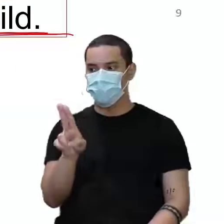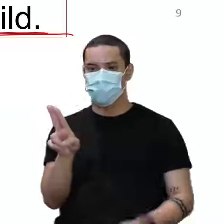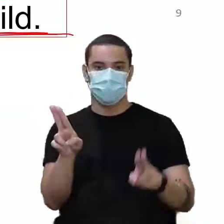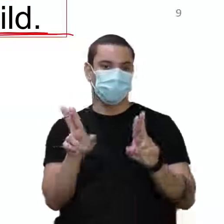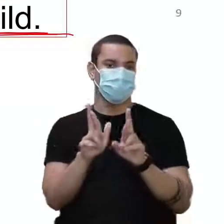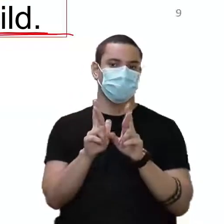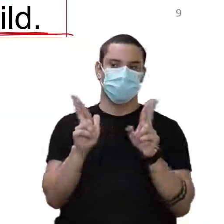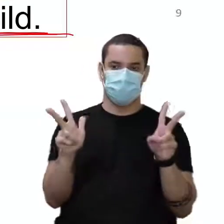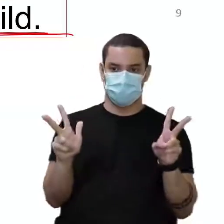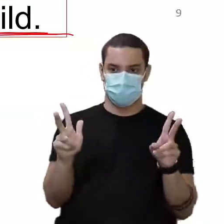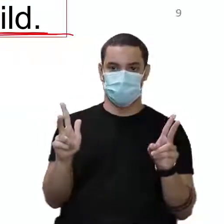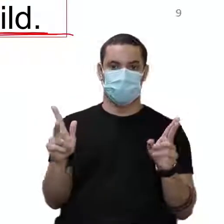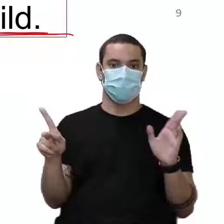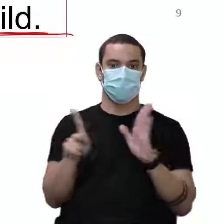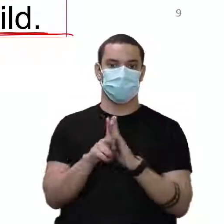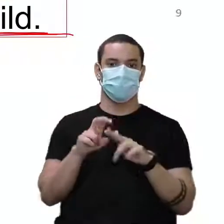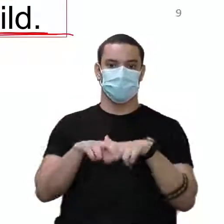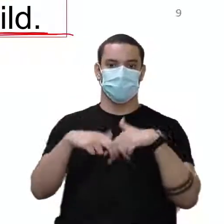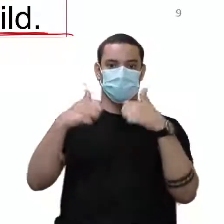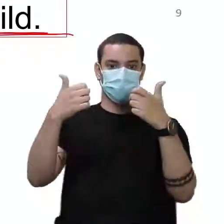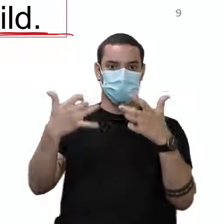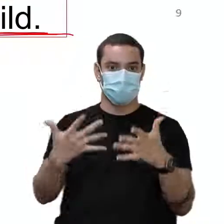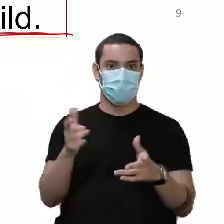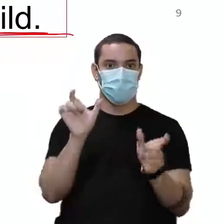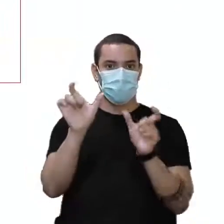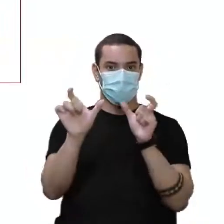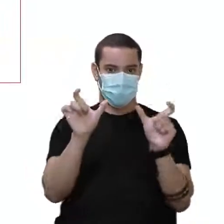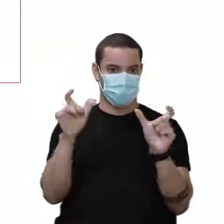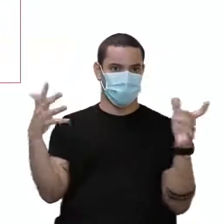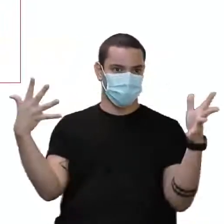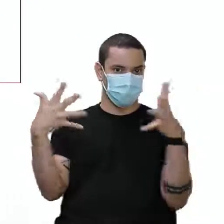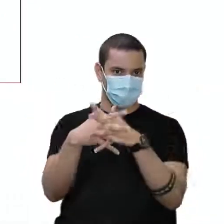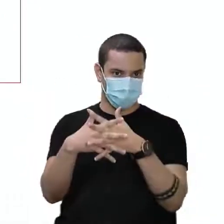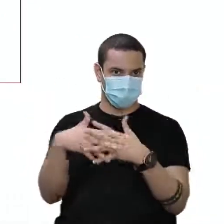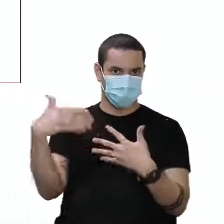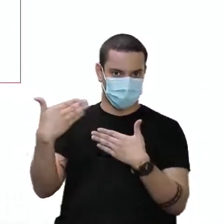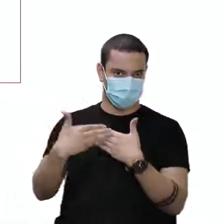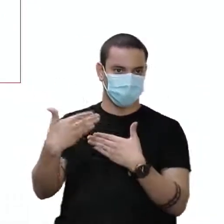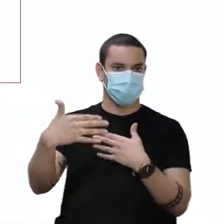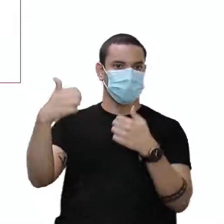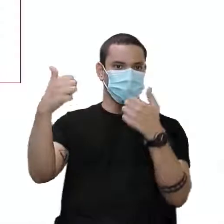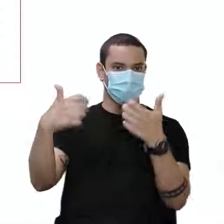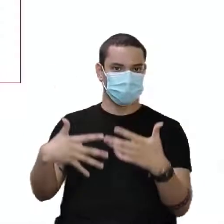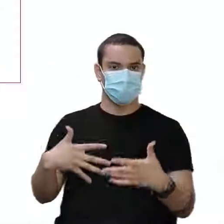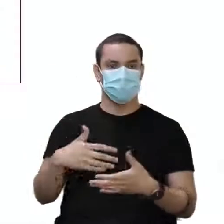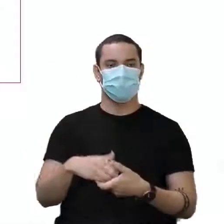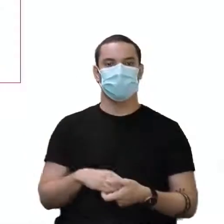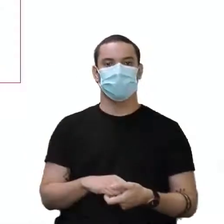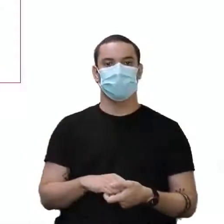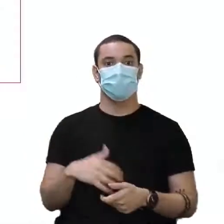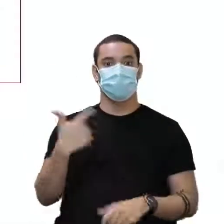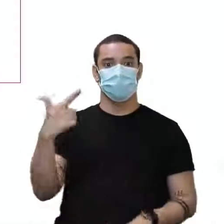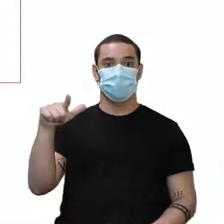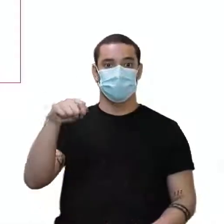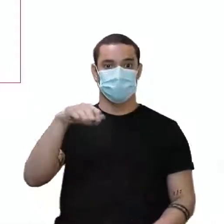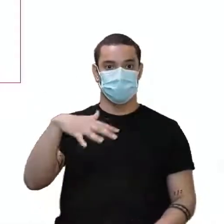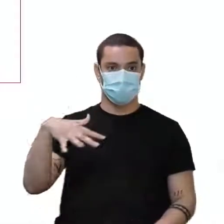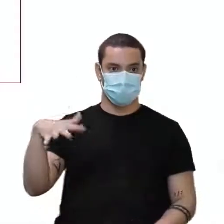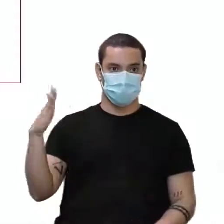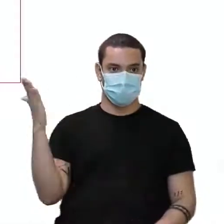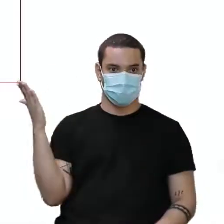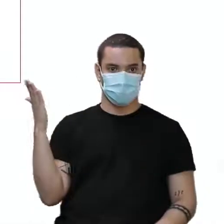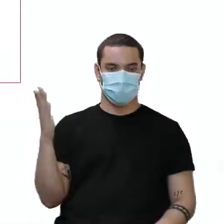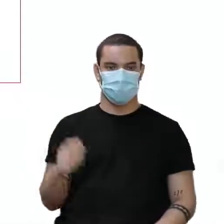chegar lá na parte do sense do for, das confusing words. Próxima situation é essa aqui. I